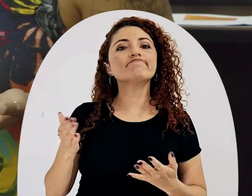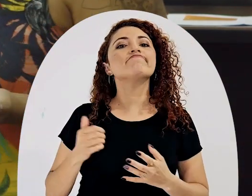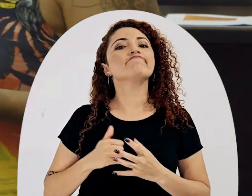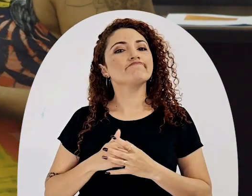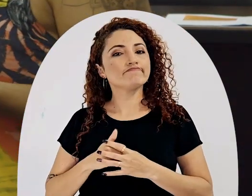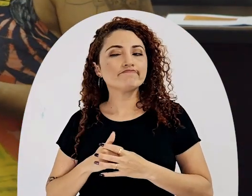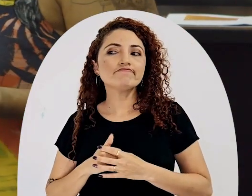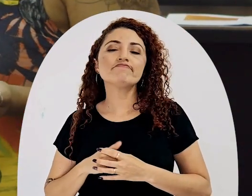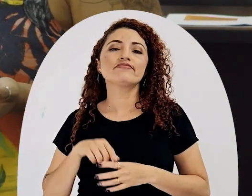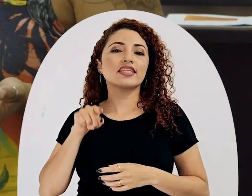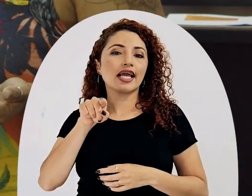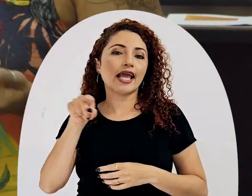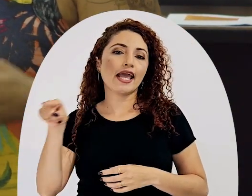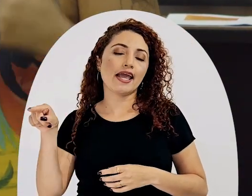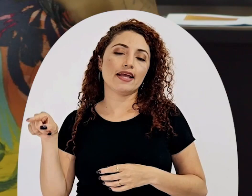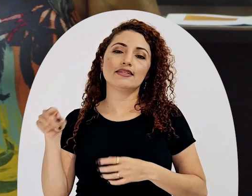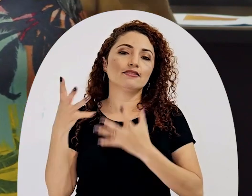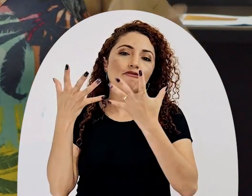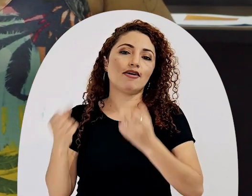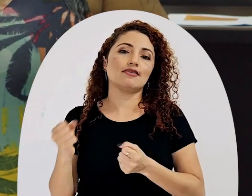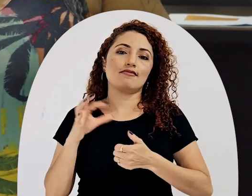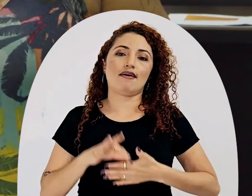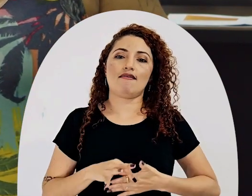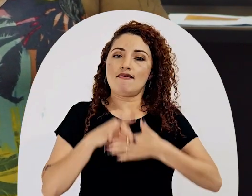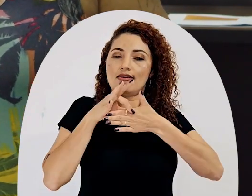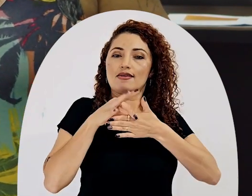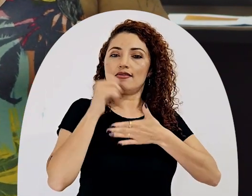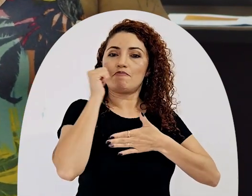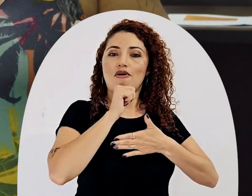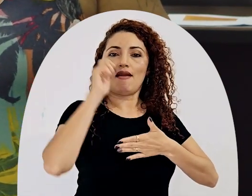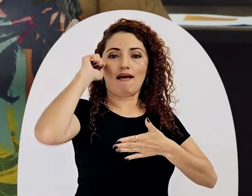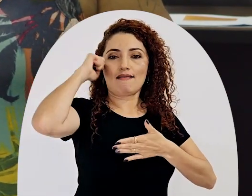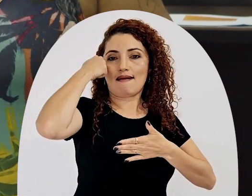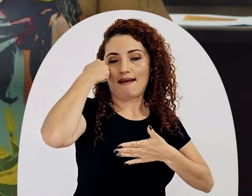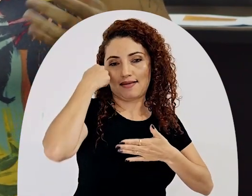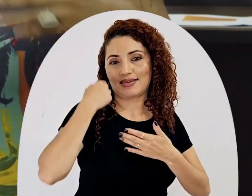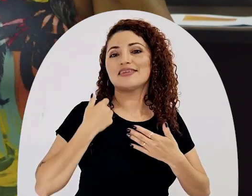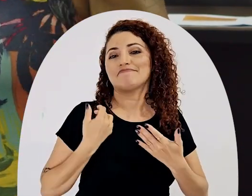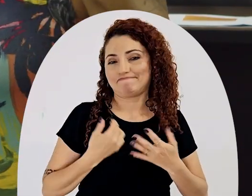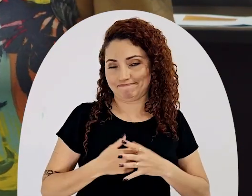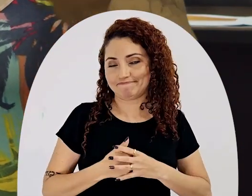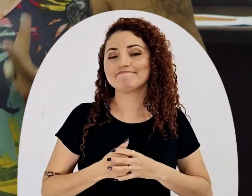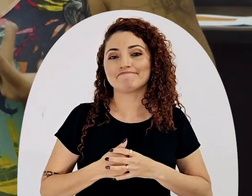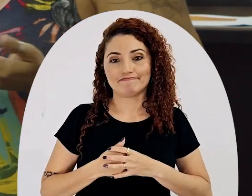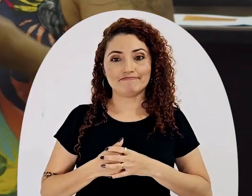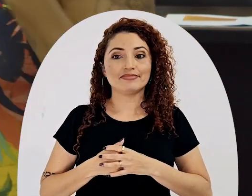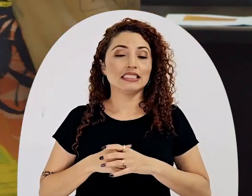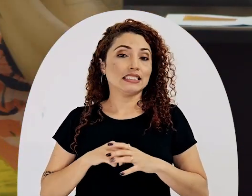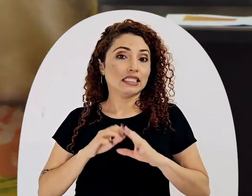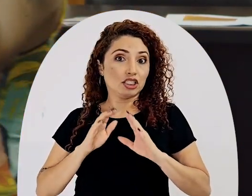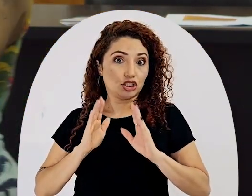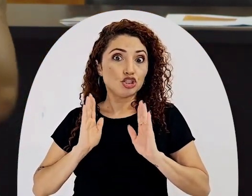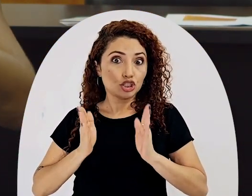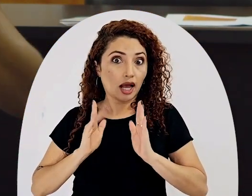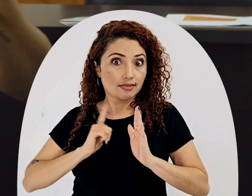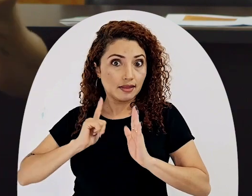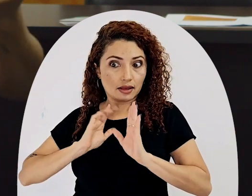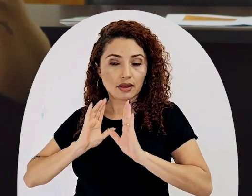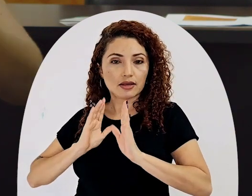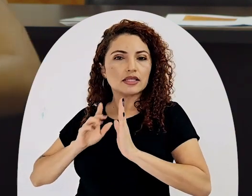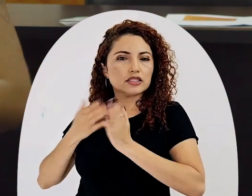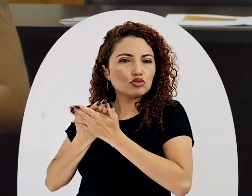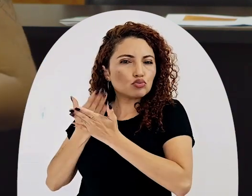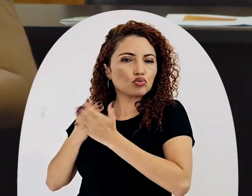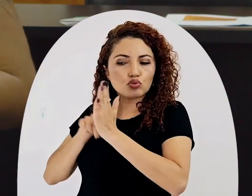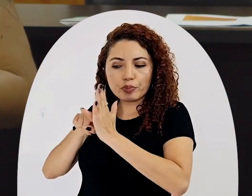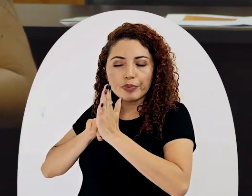lida na sociedade como uma liderança, ou uma possível liderança. E também já existe um estudo que o cabelo Black